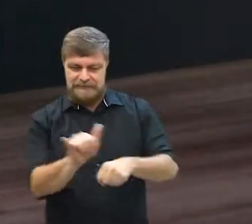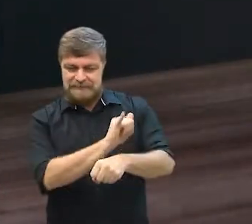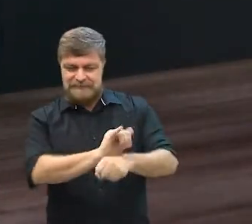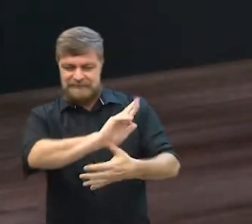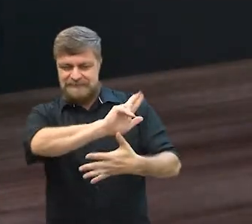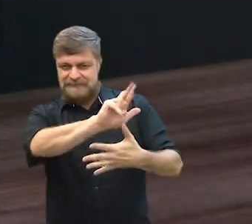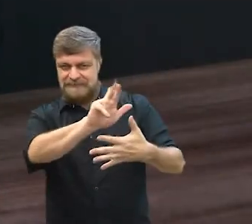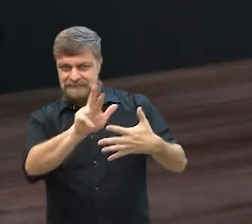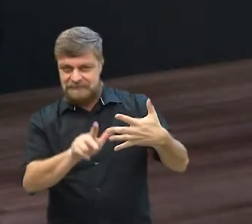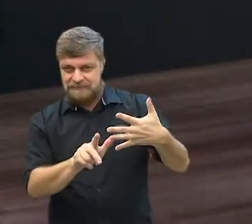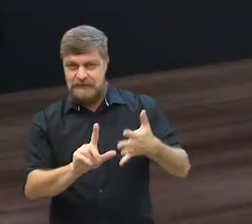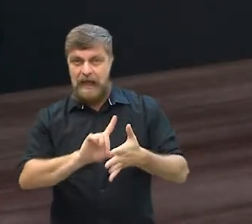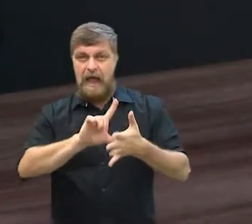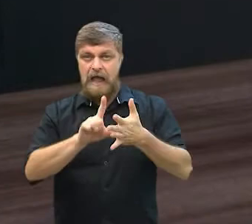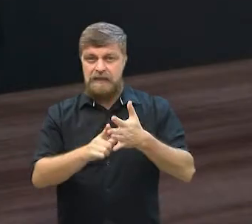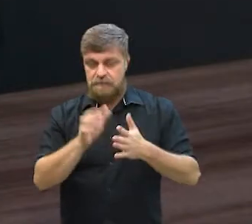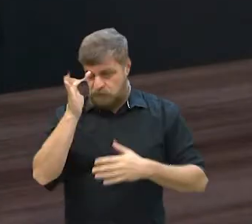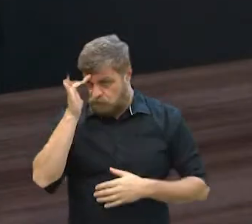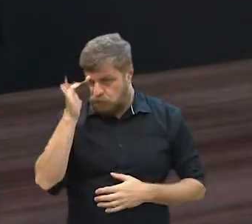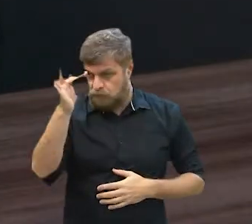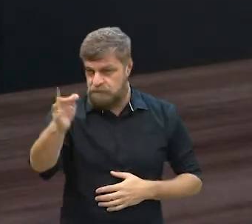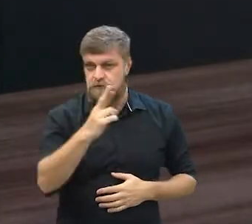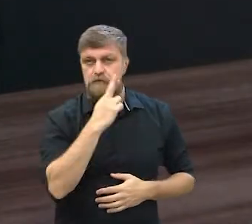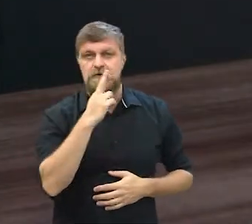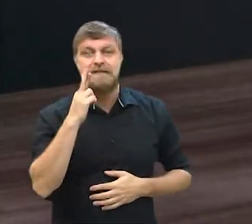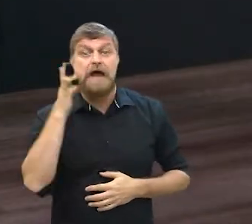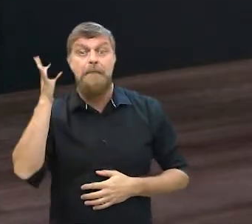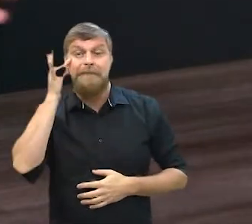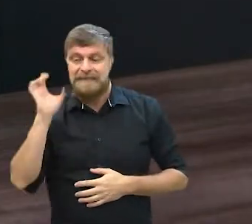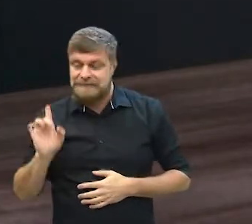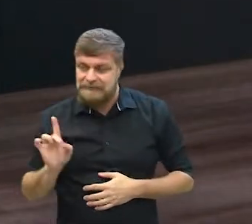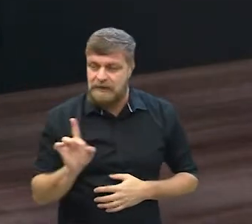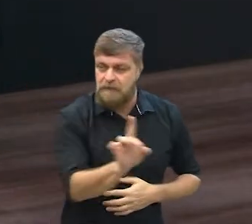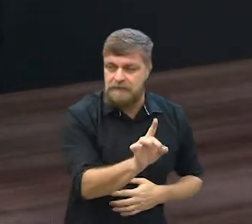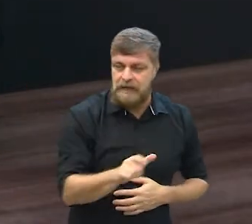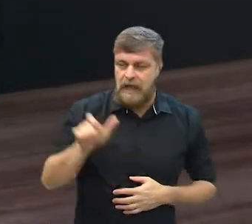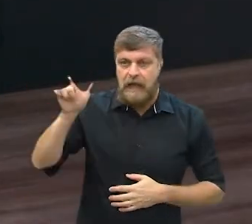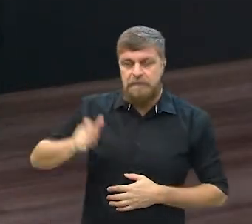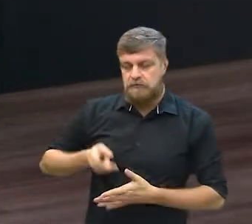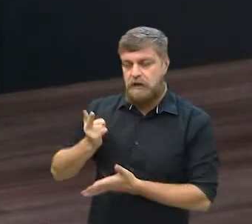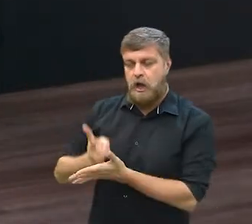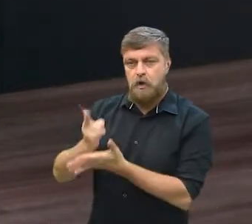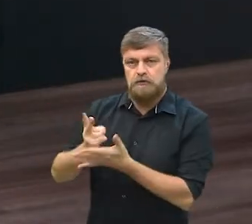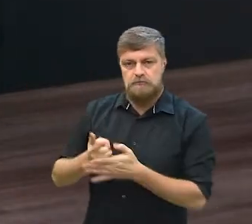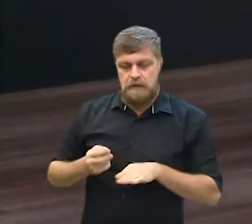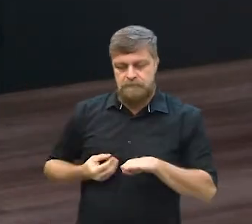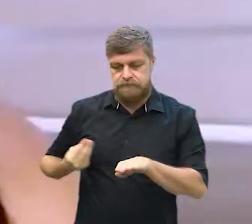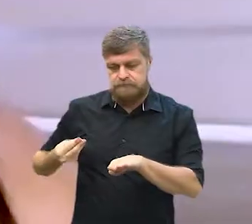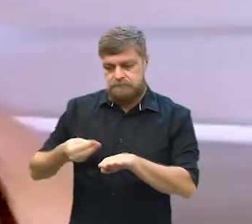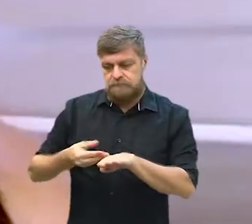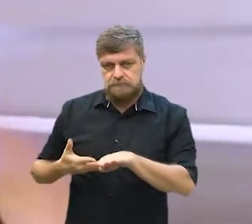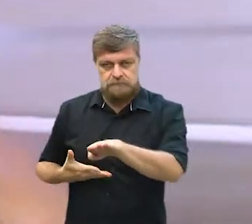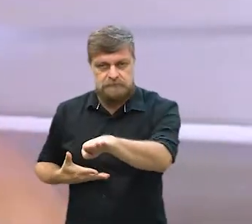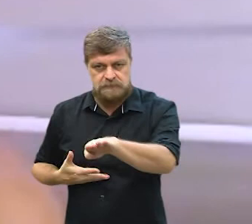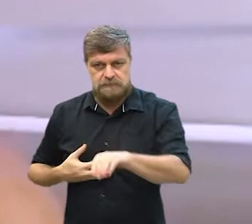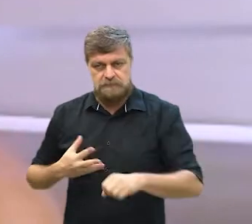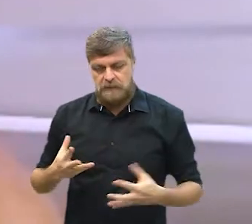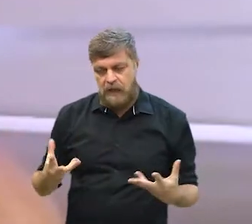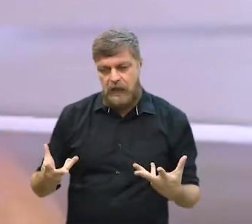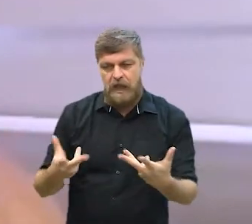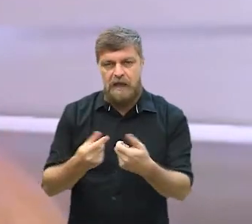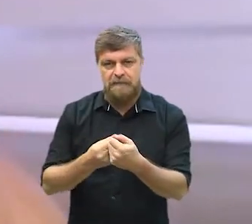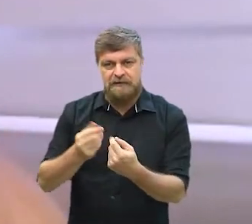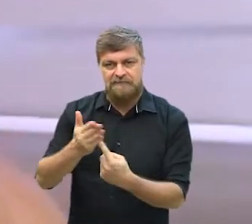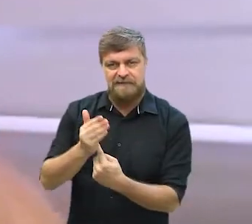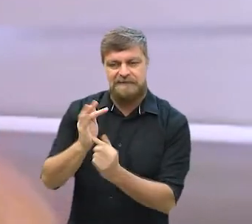cliente que futuramente voltará ao salão e também aquele que optar por continuar no delivery? Sim, é a